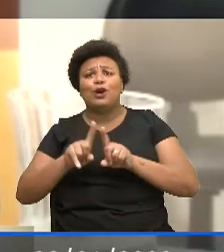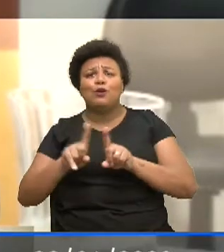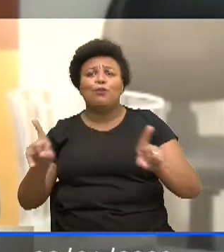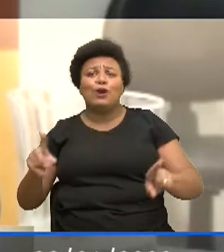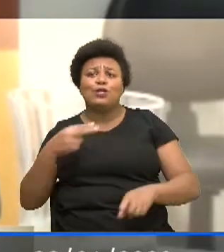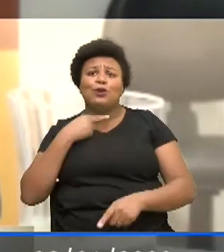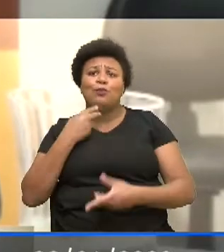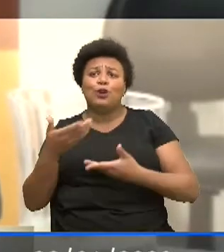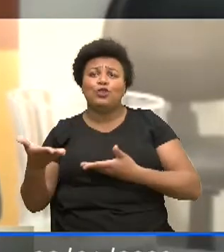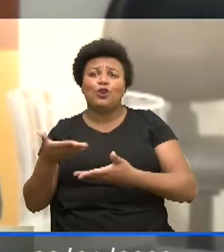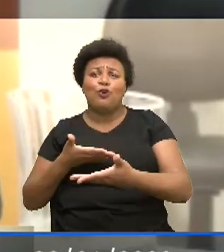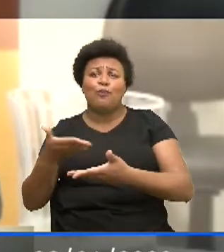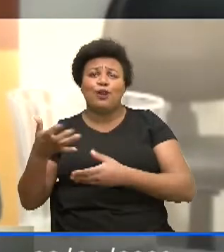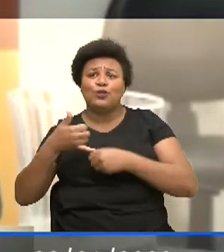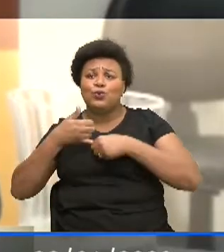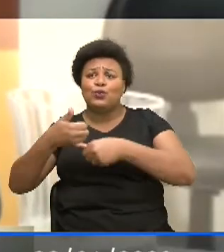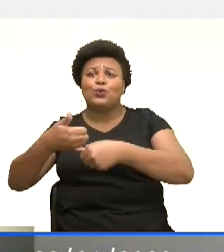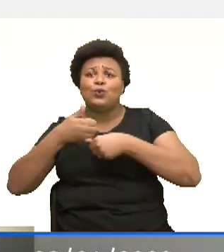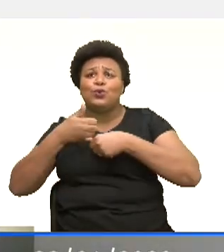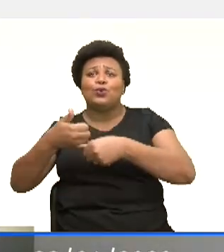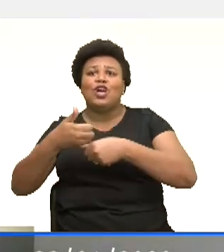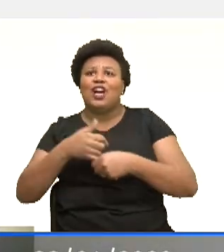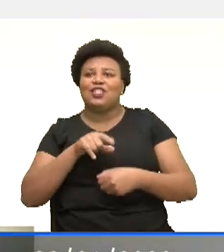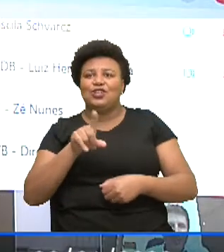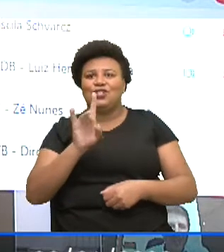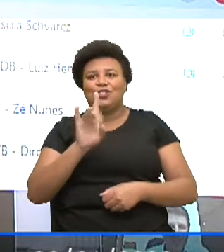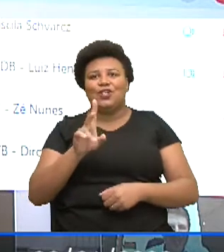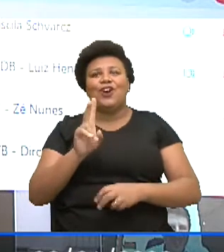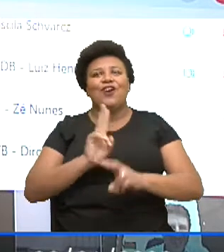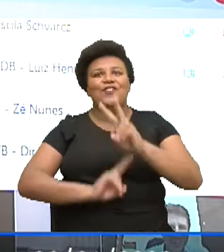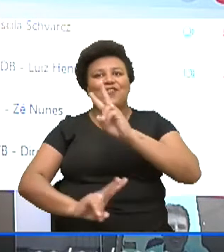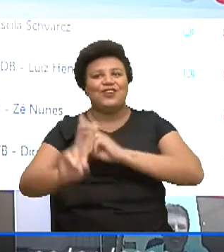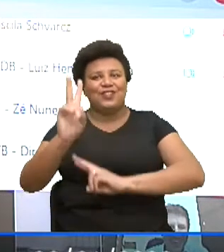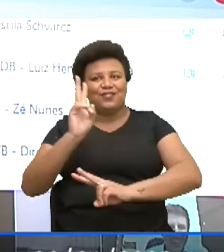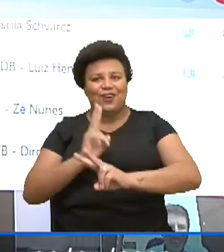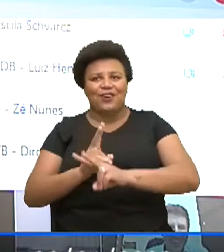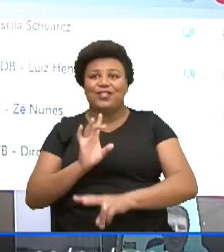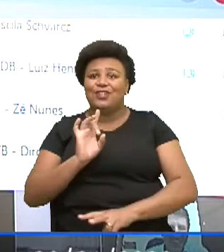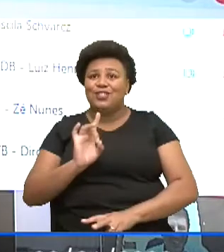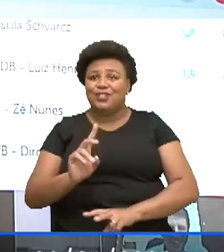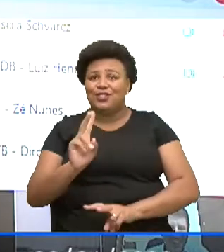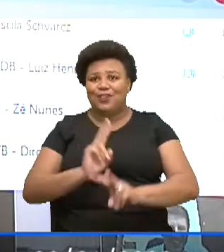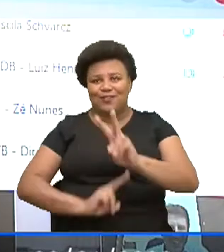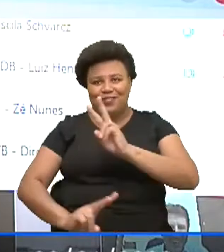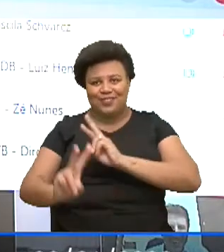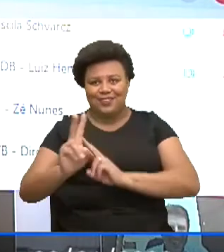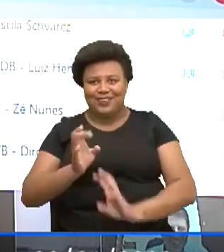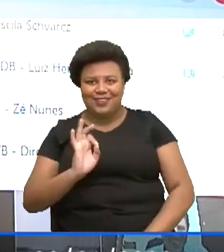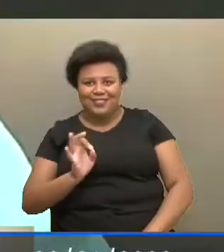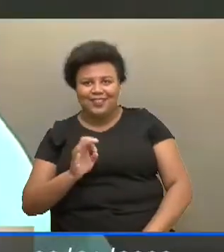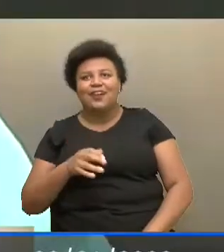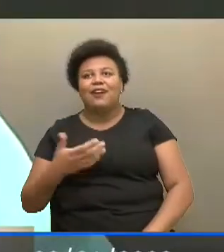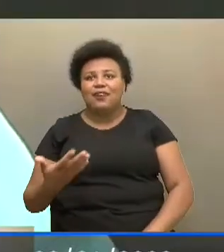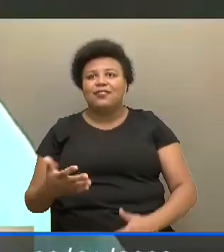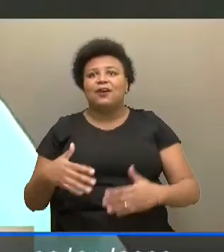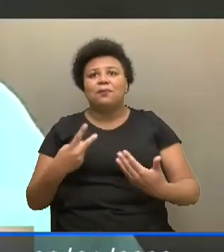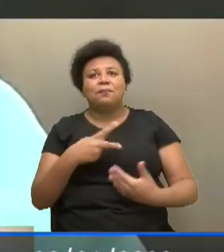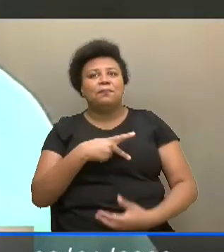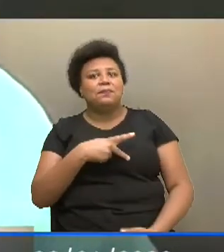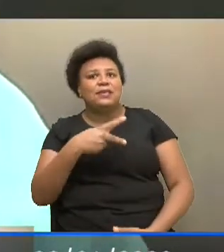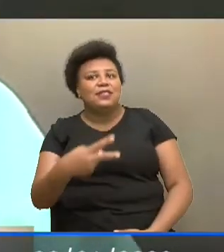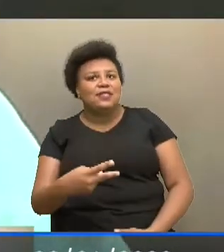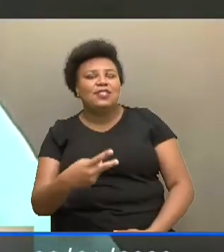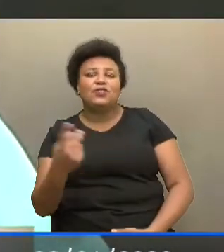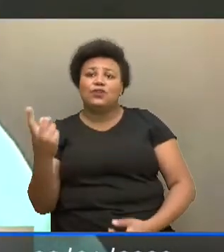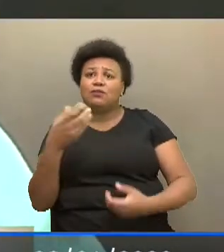né? Só virtual, só da distância. Só virtual. Então, presidente,